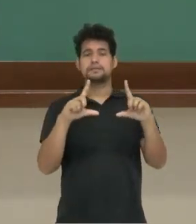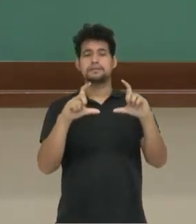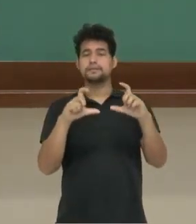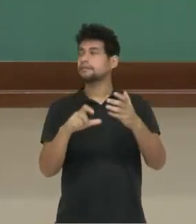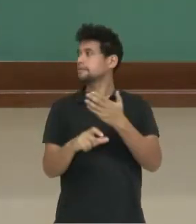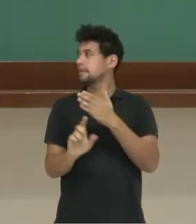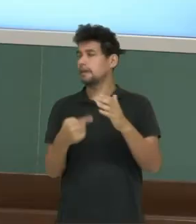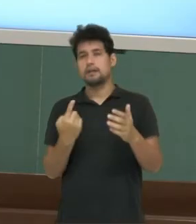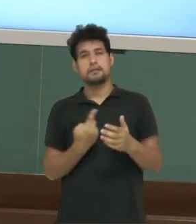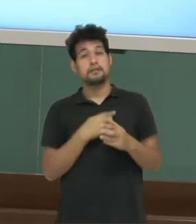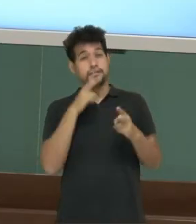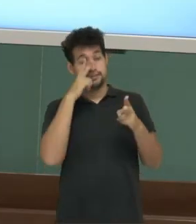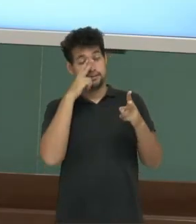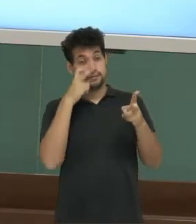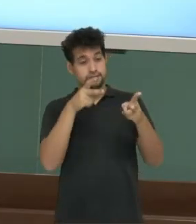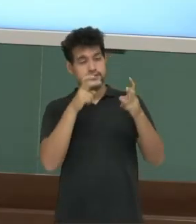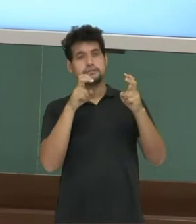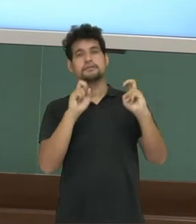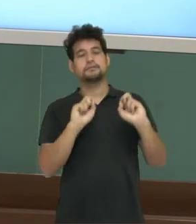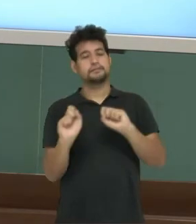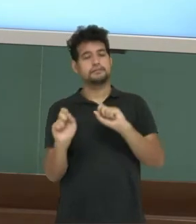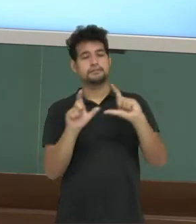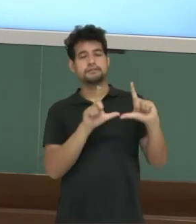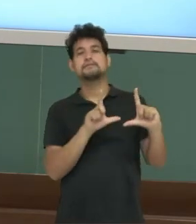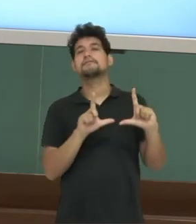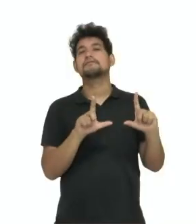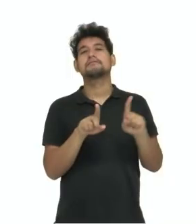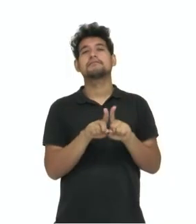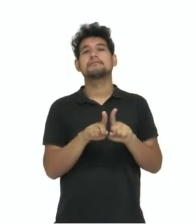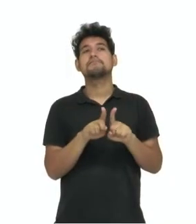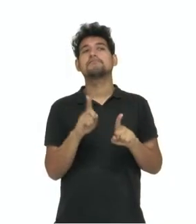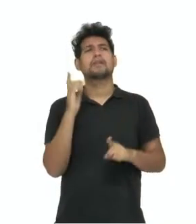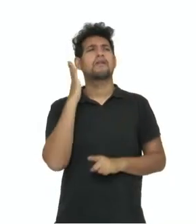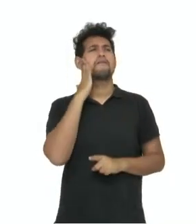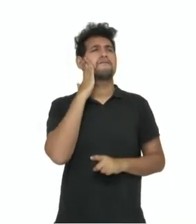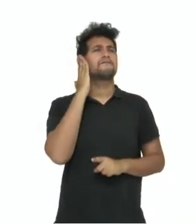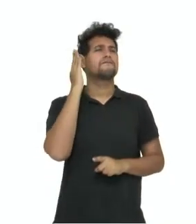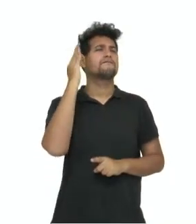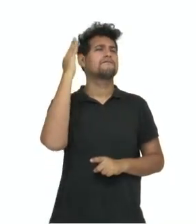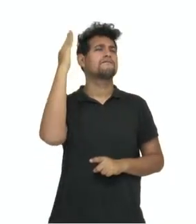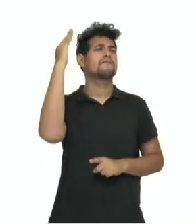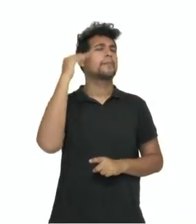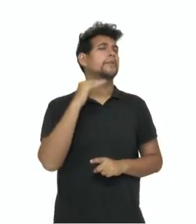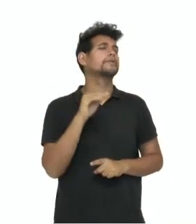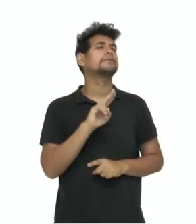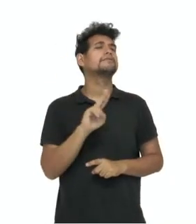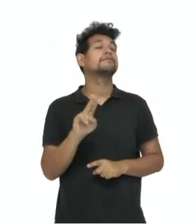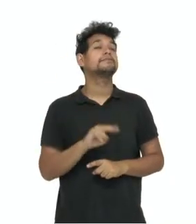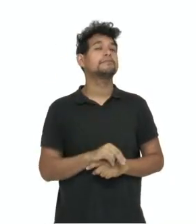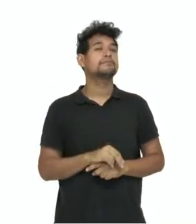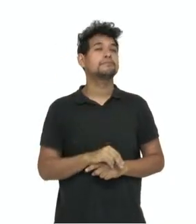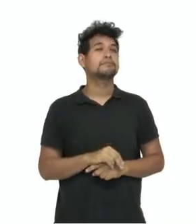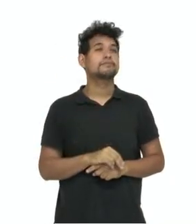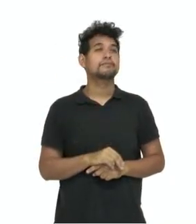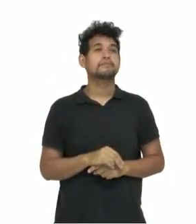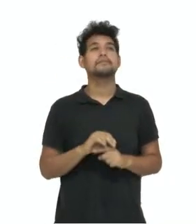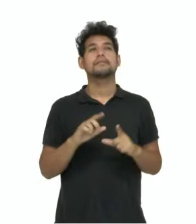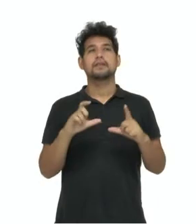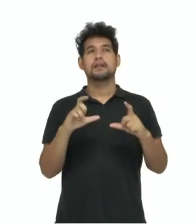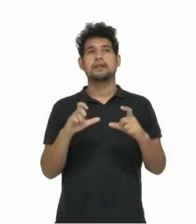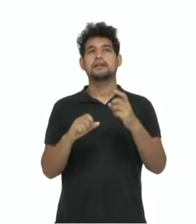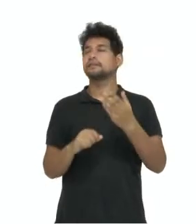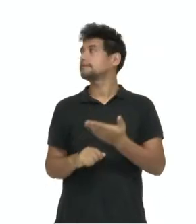vê no nosso slide, Essa escultura aqui é a famosa escultura do Discóbulo, Como vocês